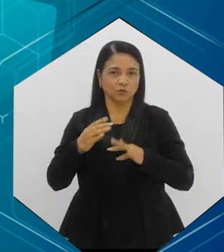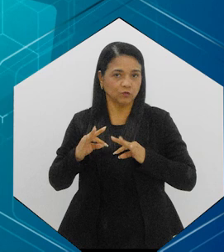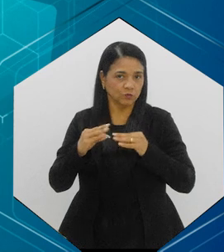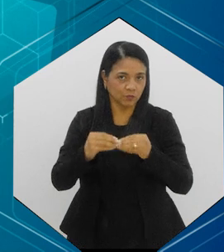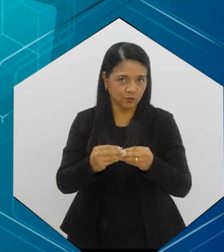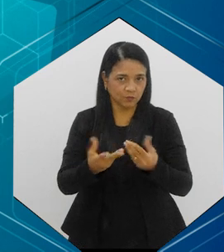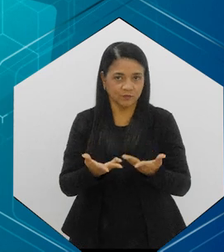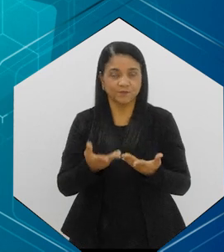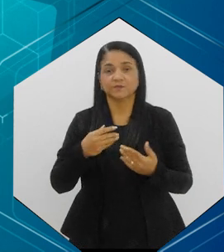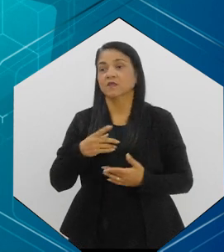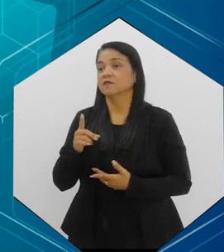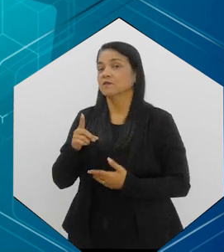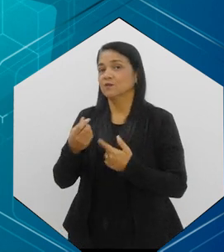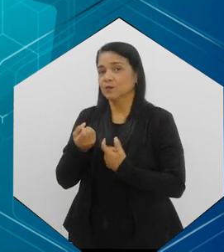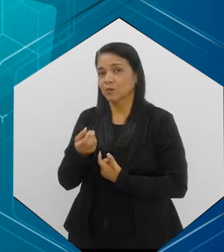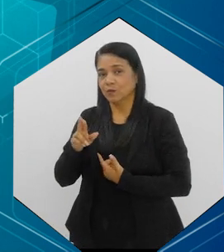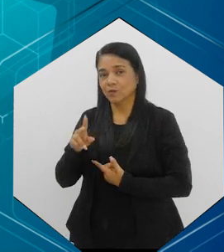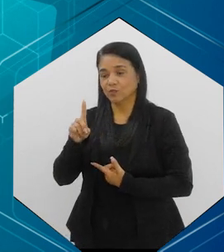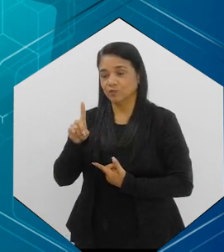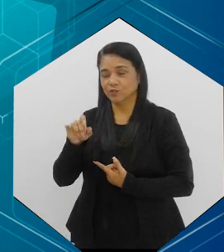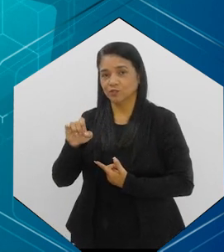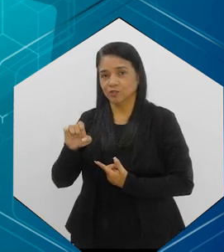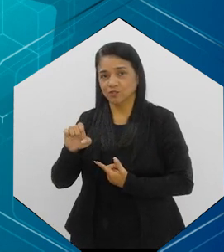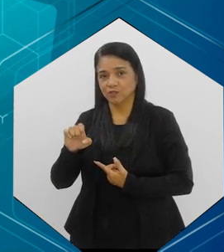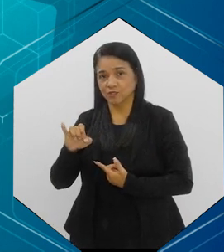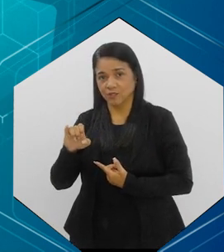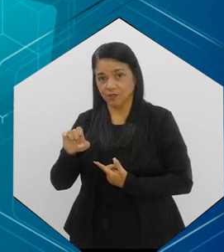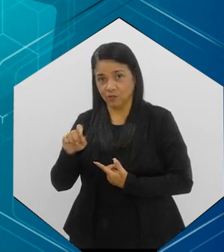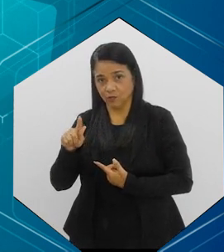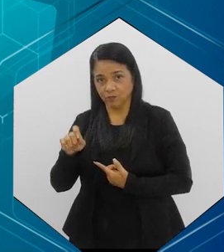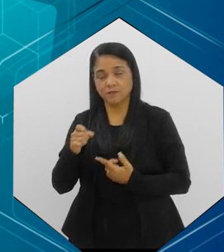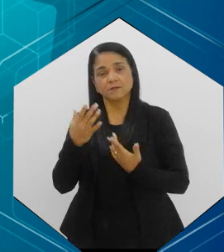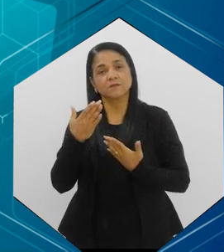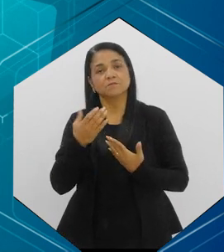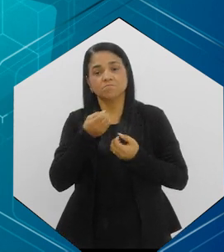todos. Dr. Diego também, seja muito bem-vindo ao Alerj Saúde de hoje.